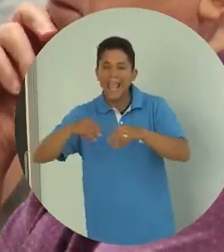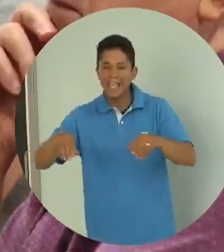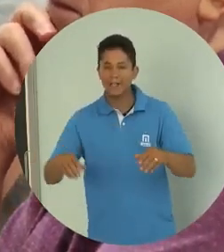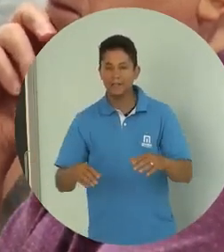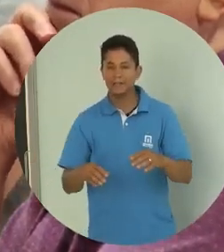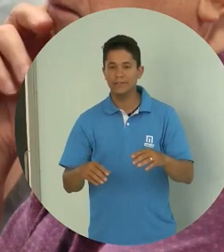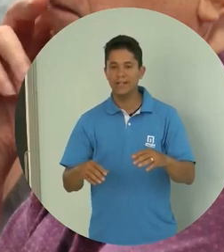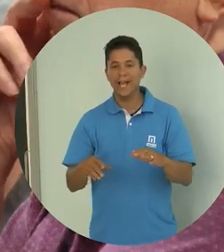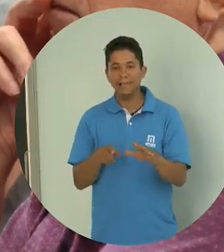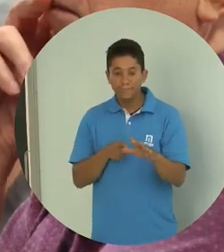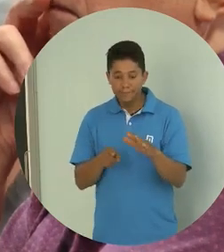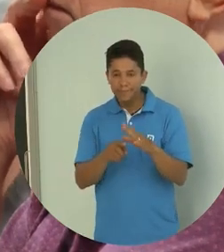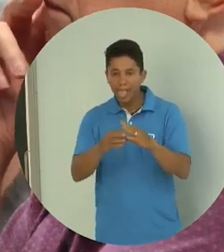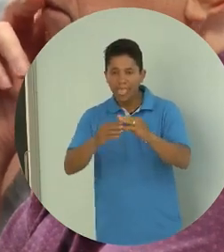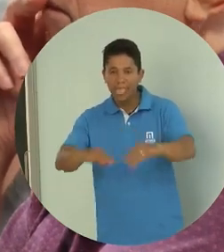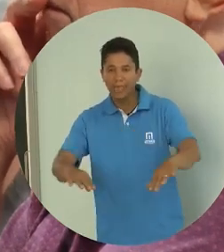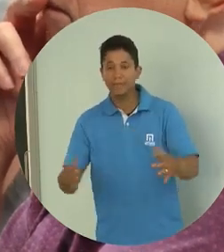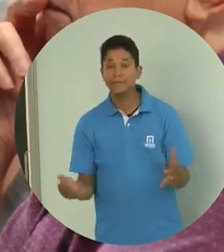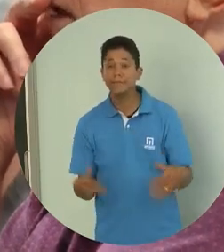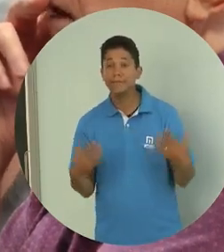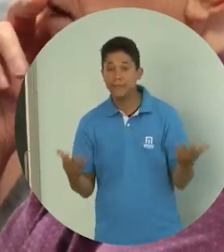para poder